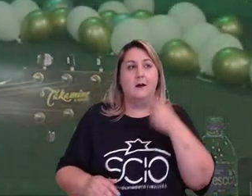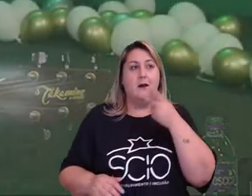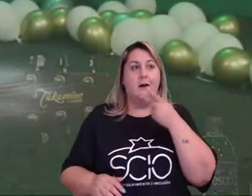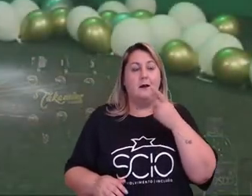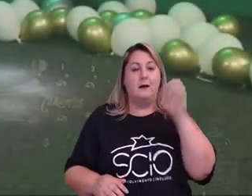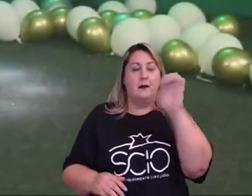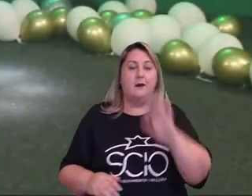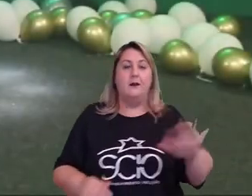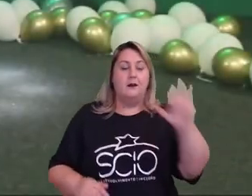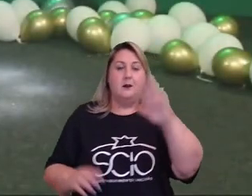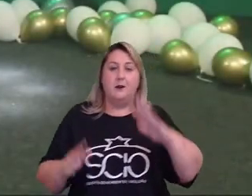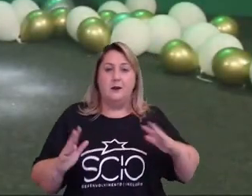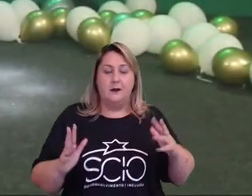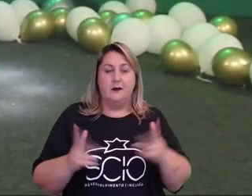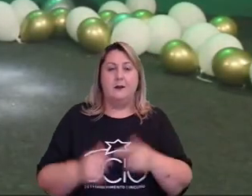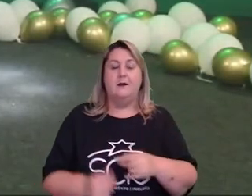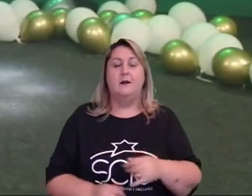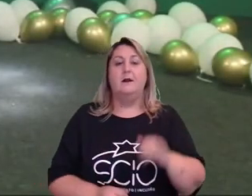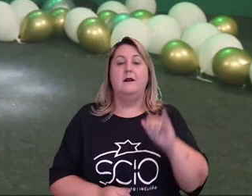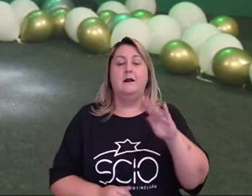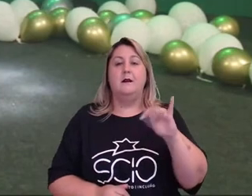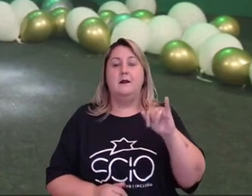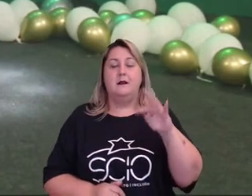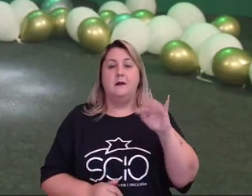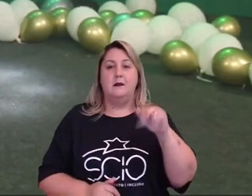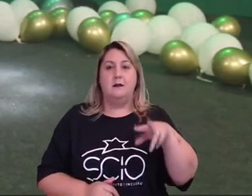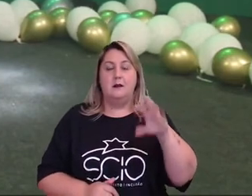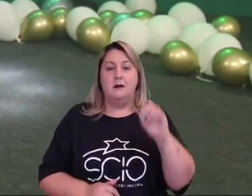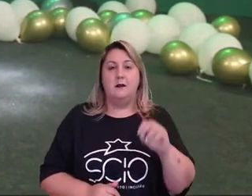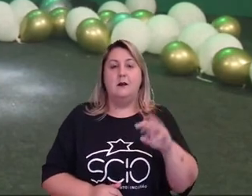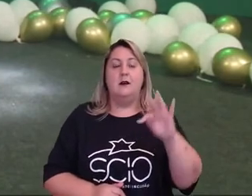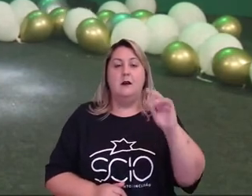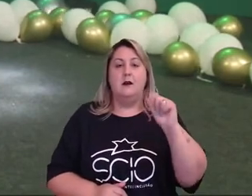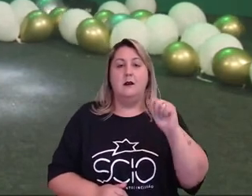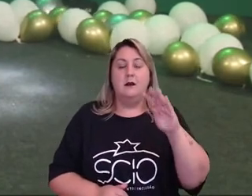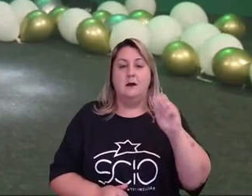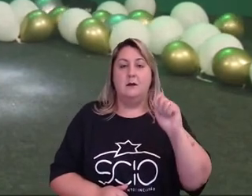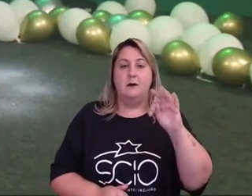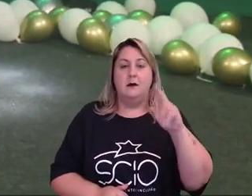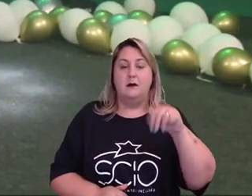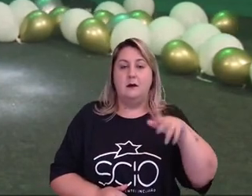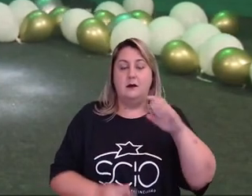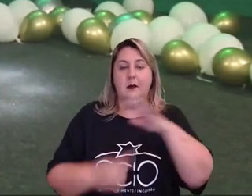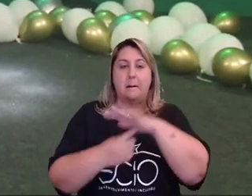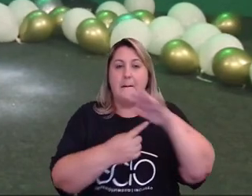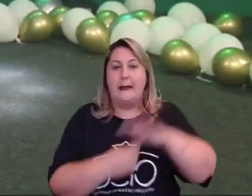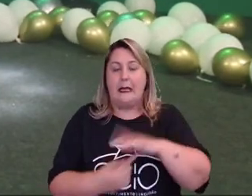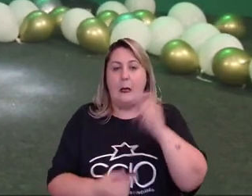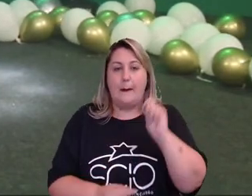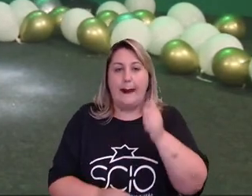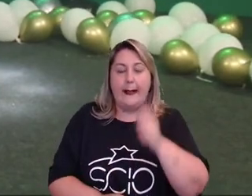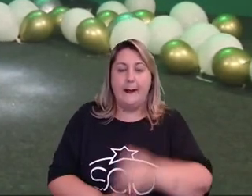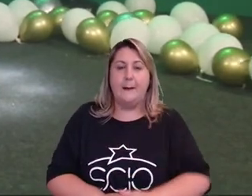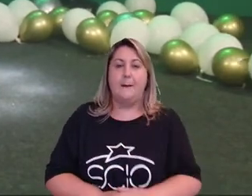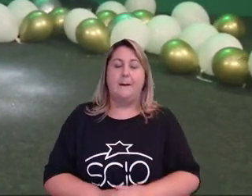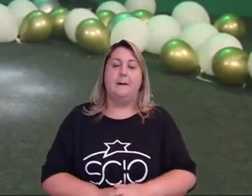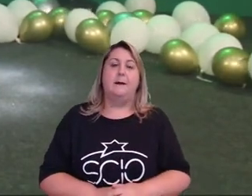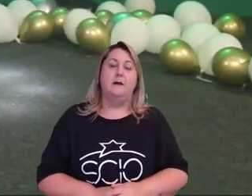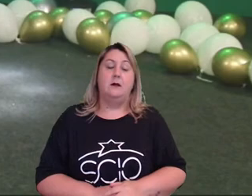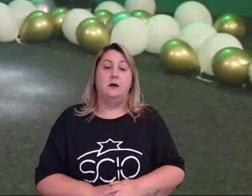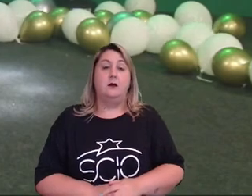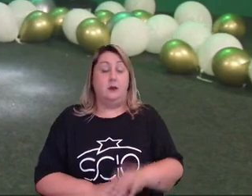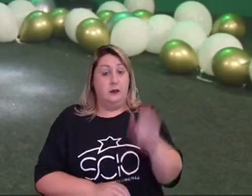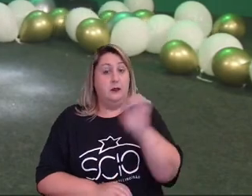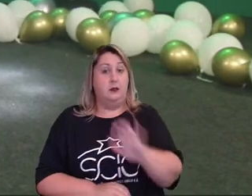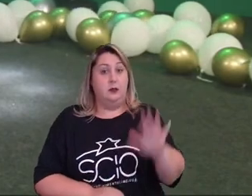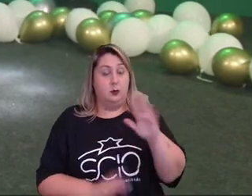galera da região toda aqui, Ibitinga, Itápolis, Tabatinga, né, Nova Europa, Matão, Araraquara, ali a gente rodou